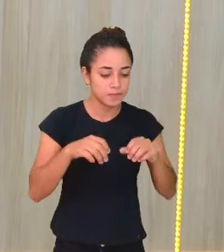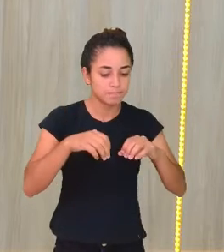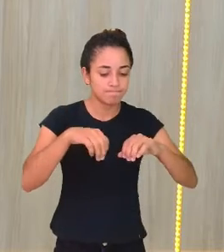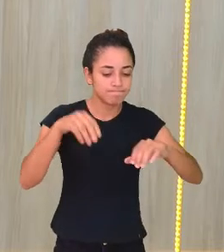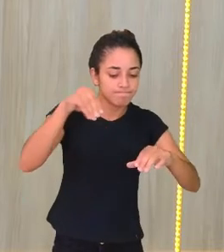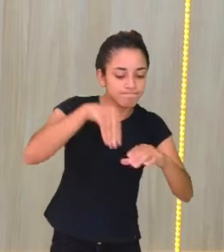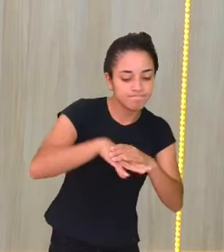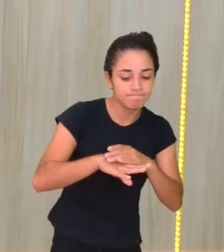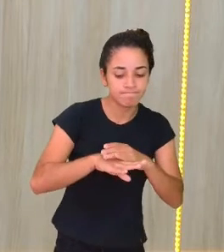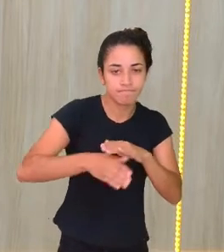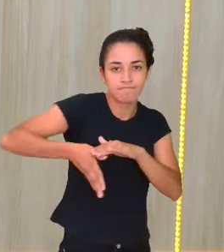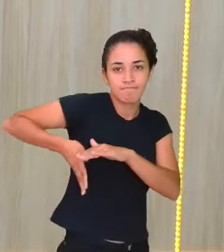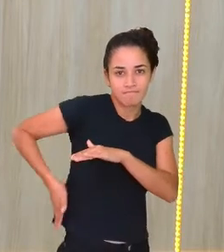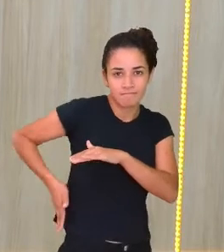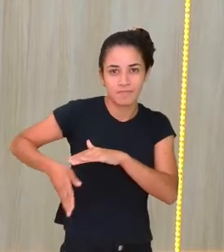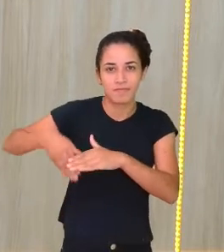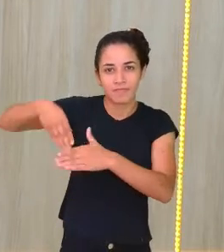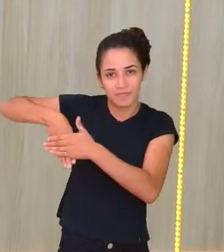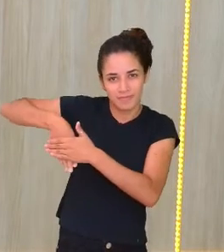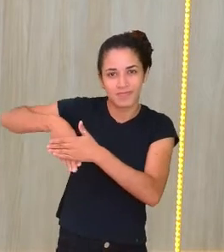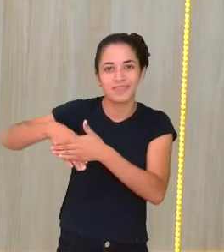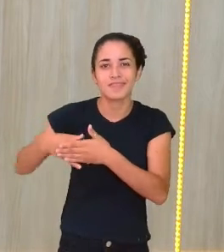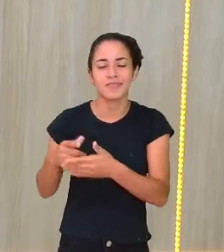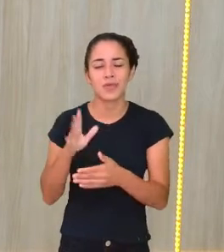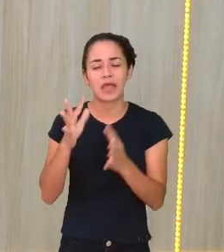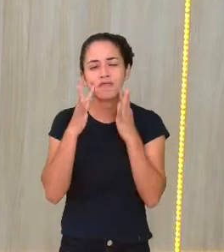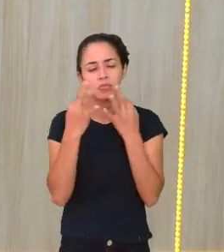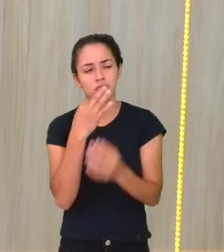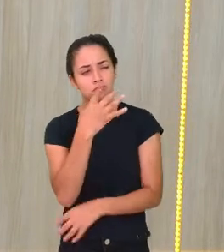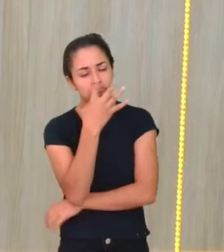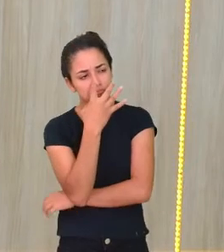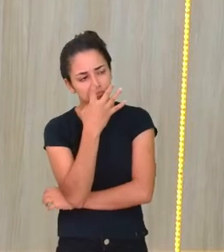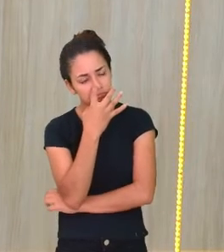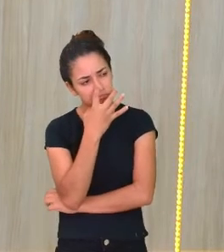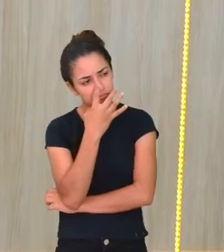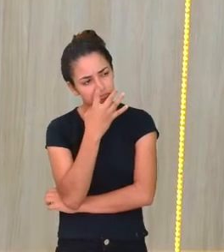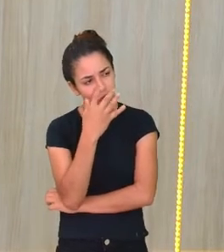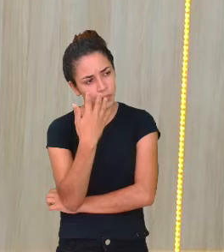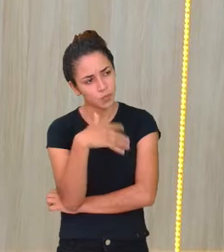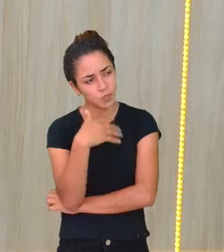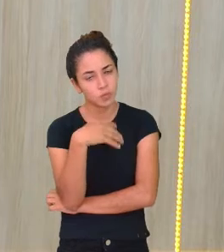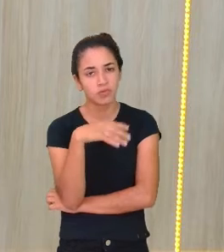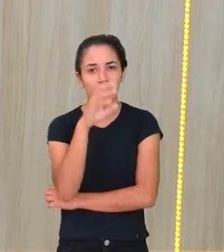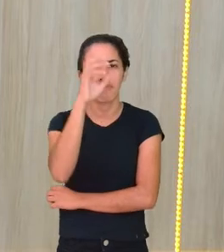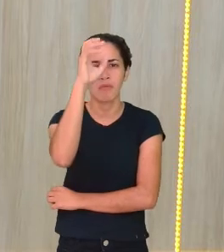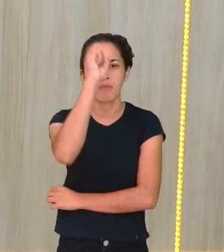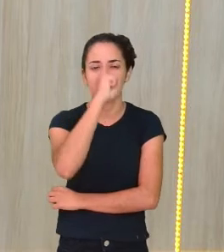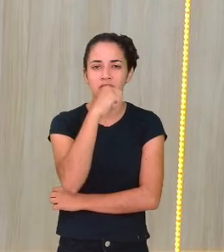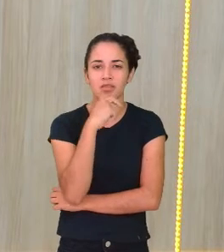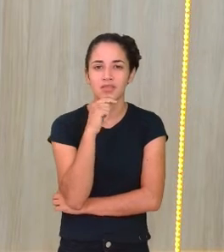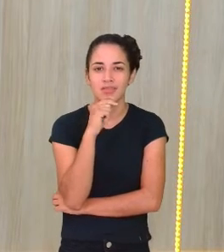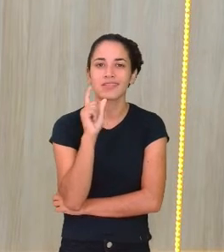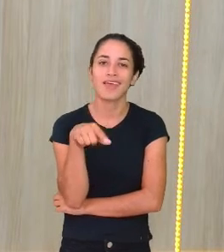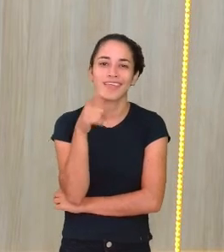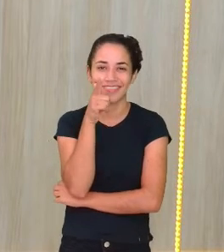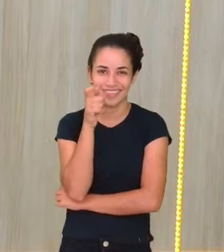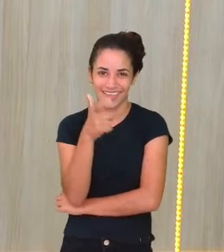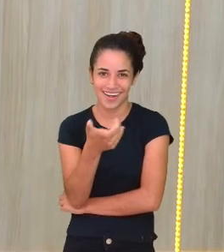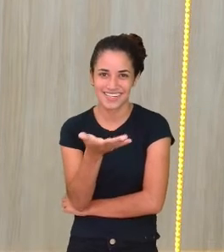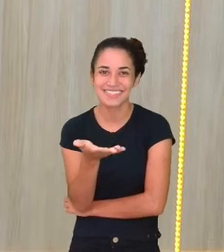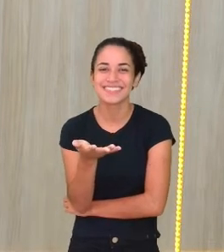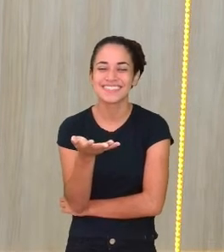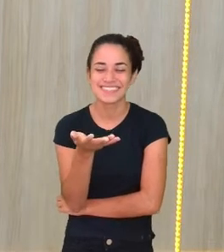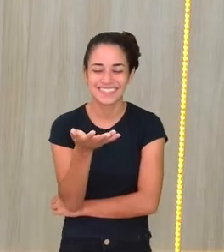no bolso e às vezes chama a atenção até da família. Esse aprender é muito interessante. E quando